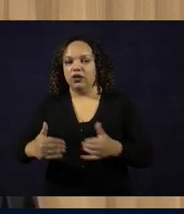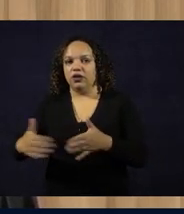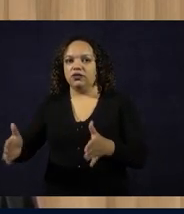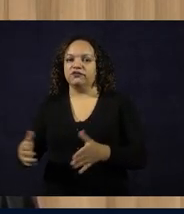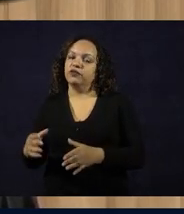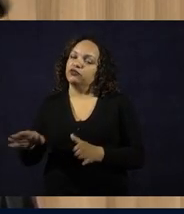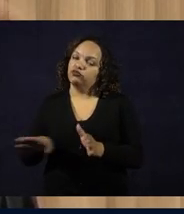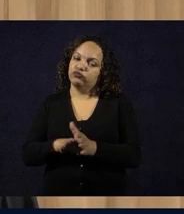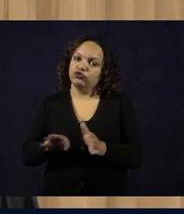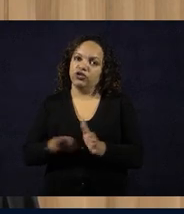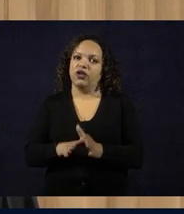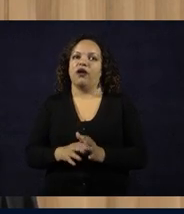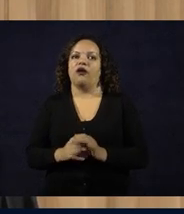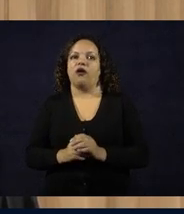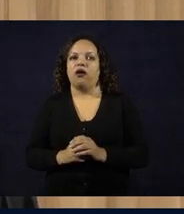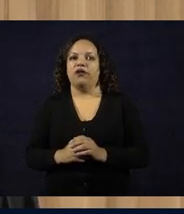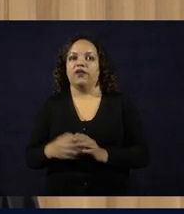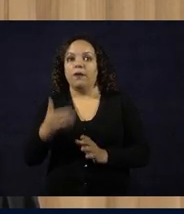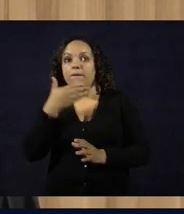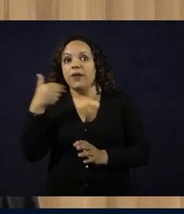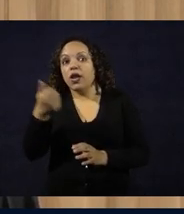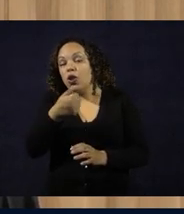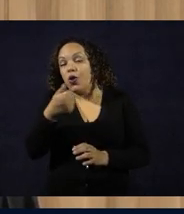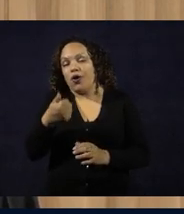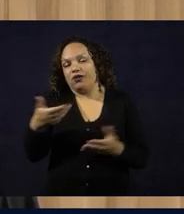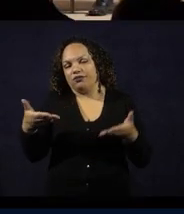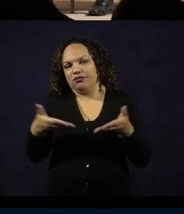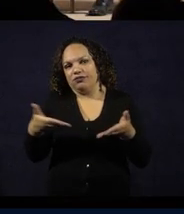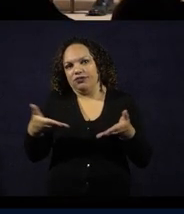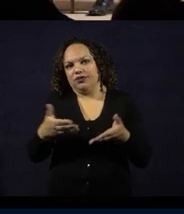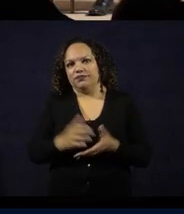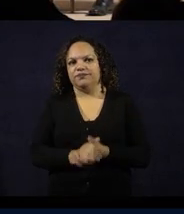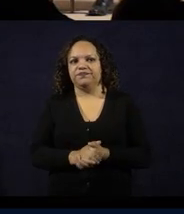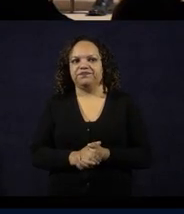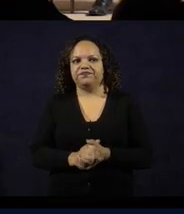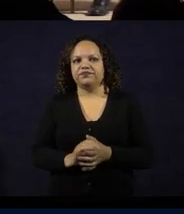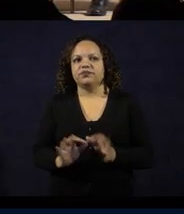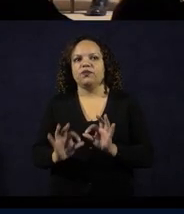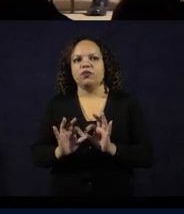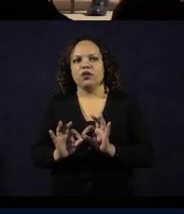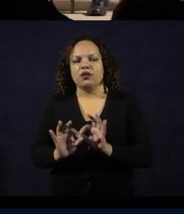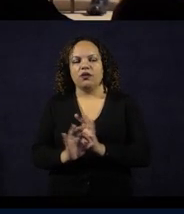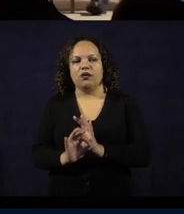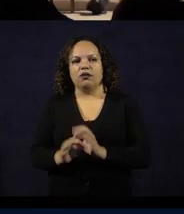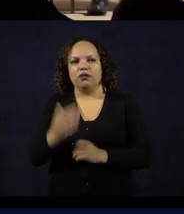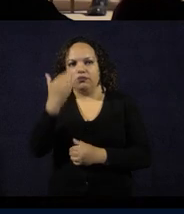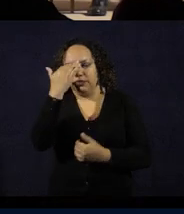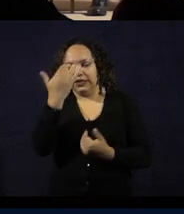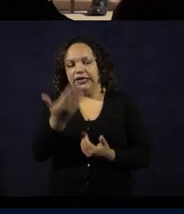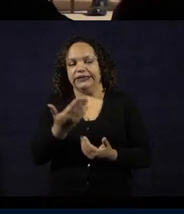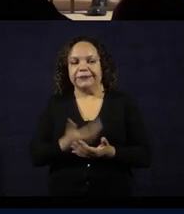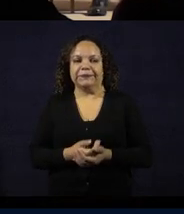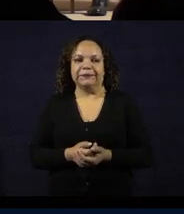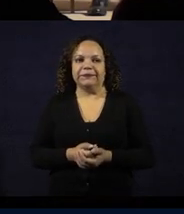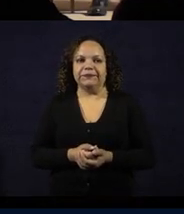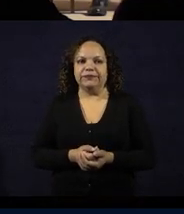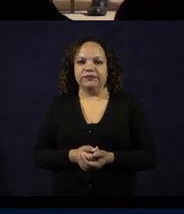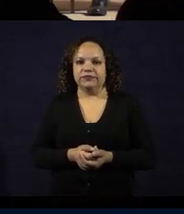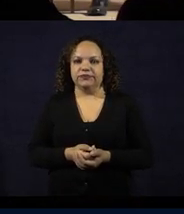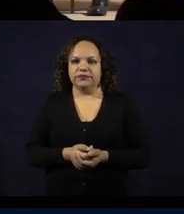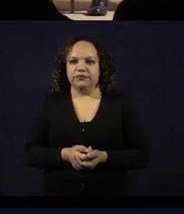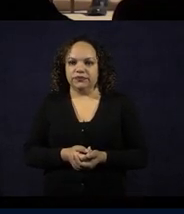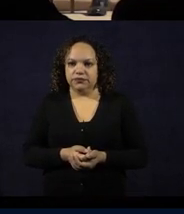a mesma infraestrutura que nós temos hoje que está muito melhor do Mato Grosso perfeito obrigado mais uma vez e queria entrar agora um pouco na